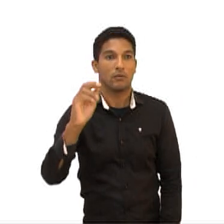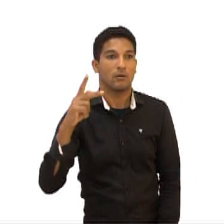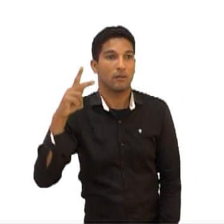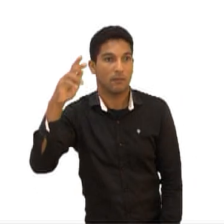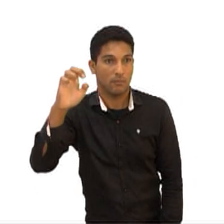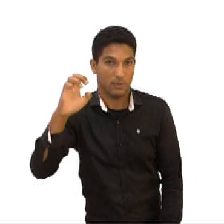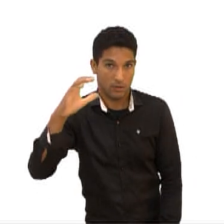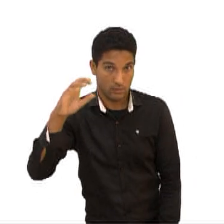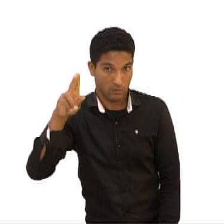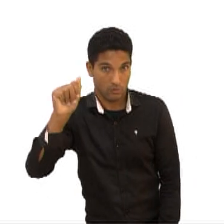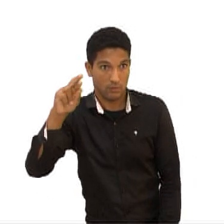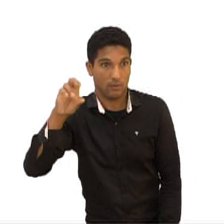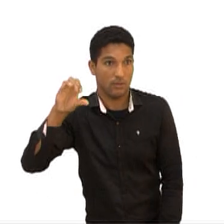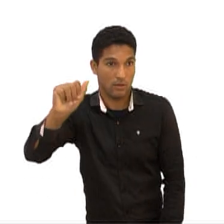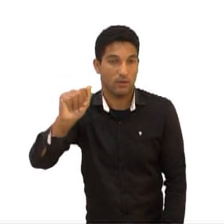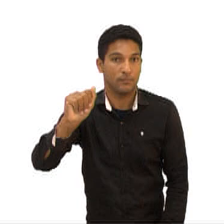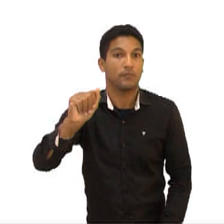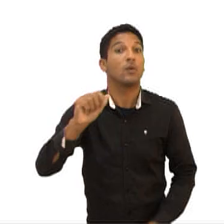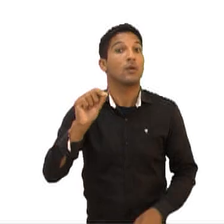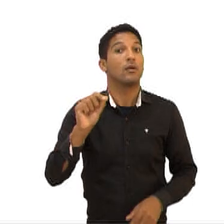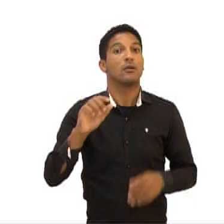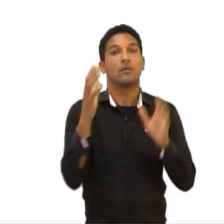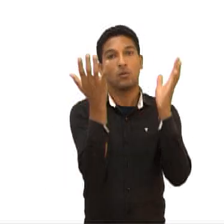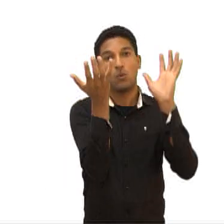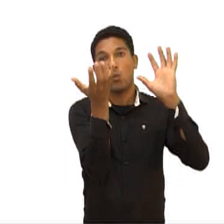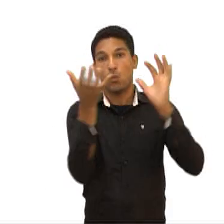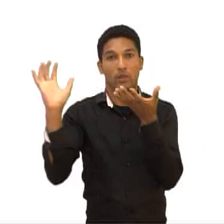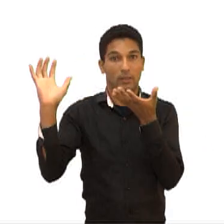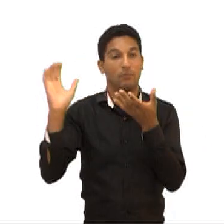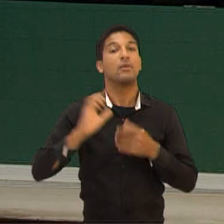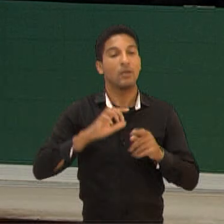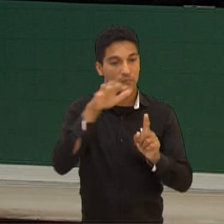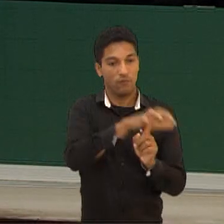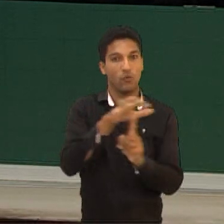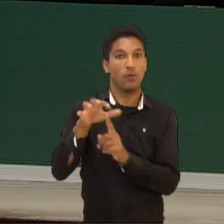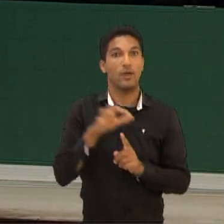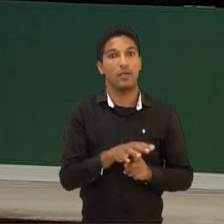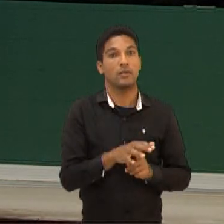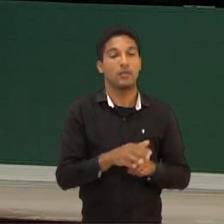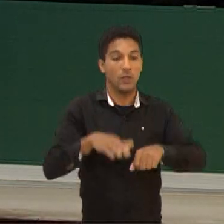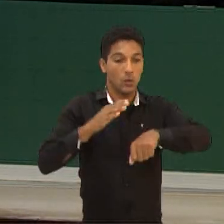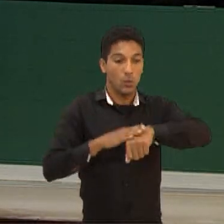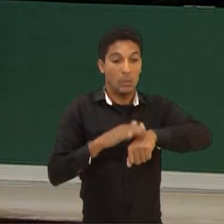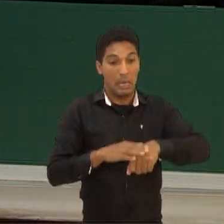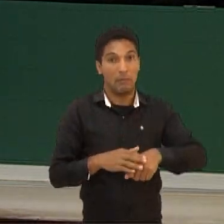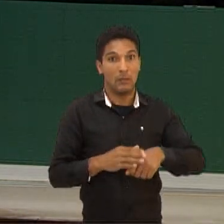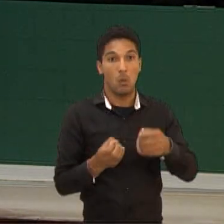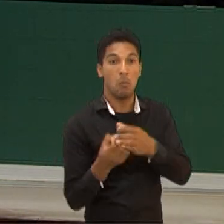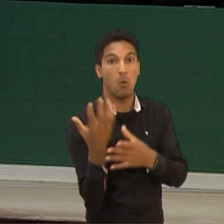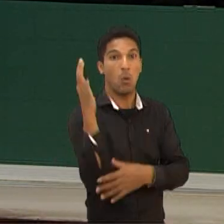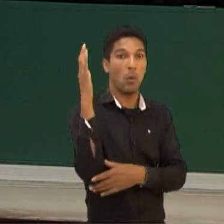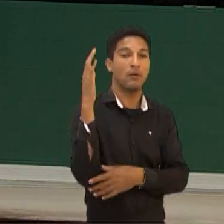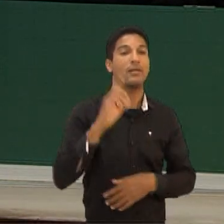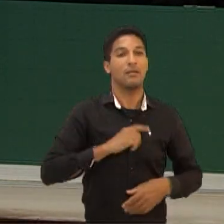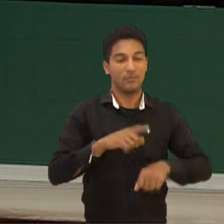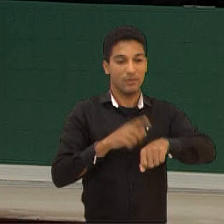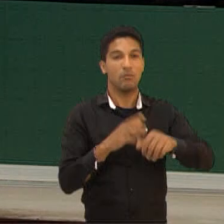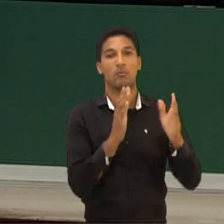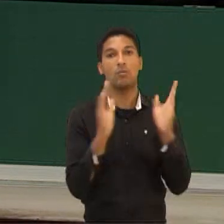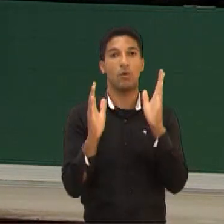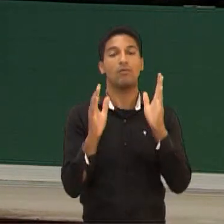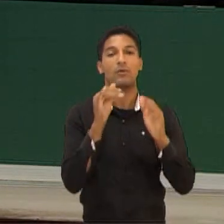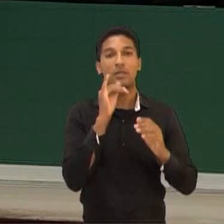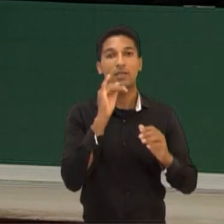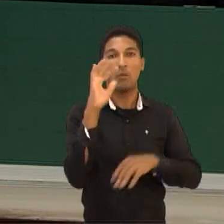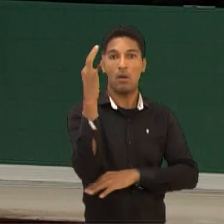na sazonalidade, no tempo de produção agrícola. Sabe quando você fala, ah, hoje é tempo, agora é época de morango, agora é época disso, daquilo. Então é o